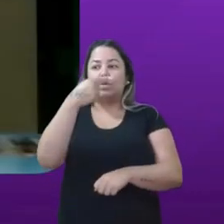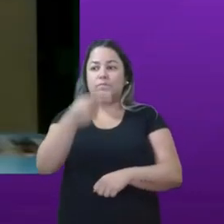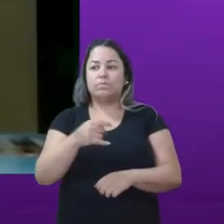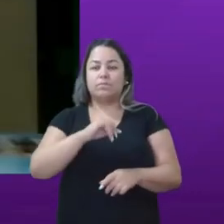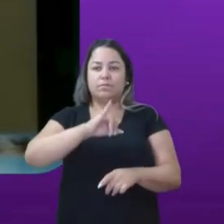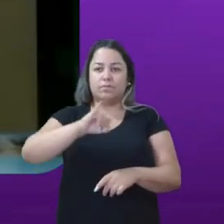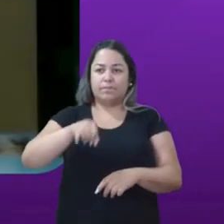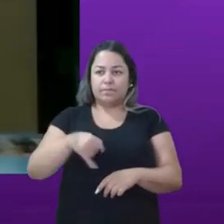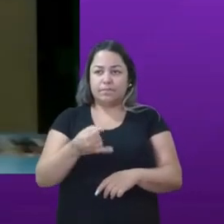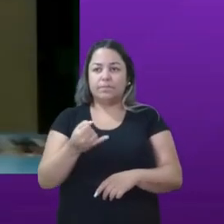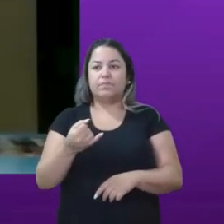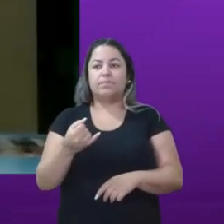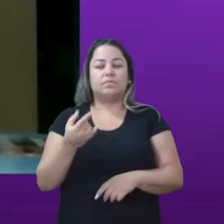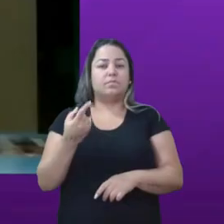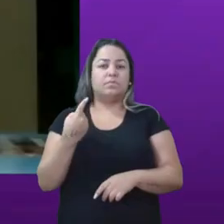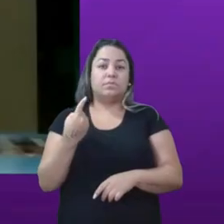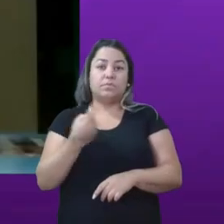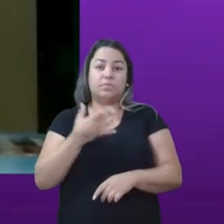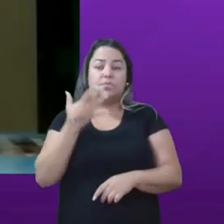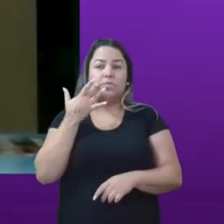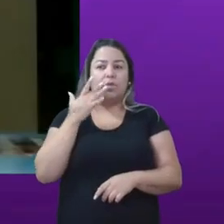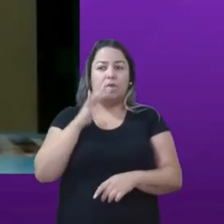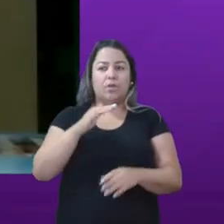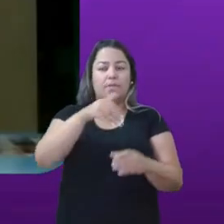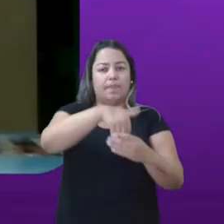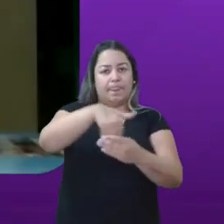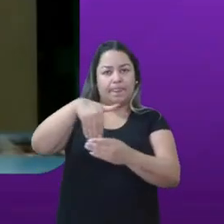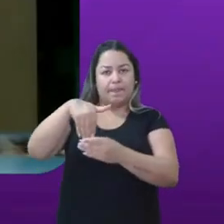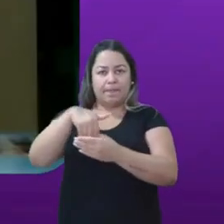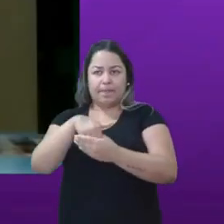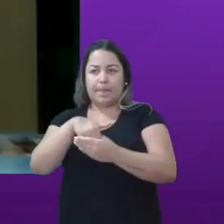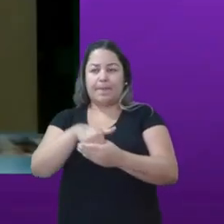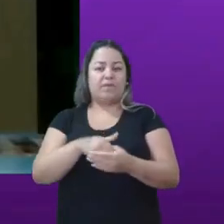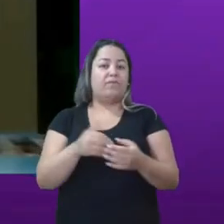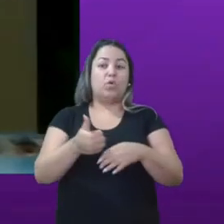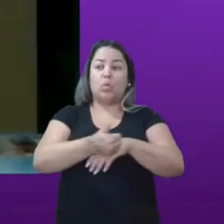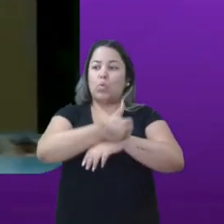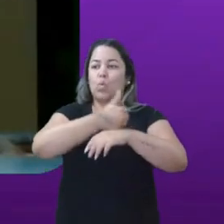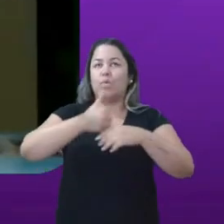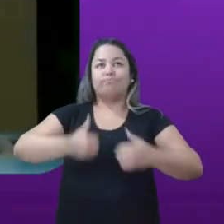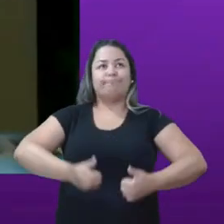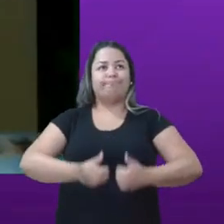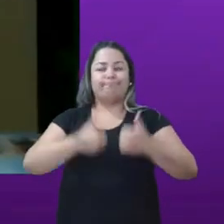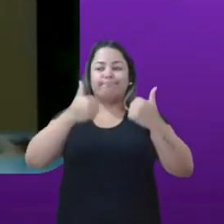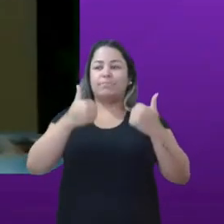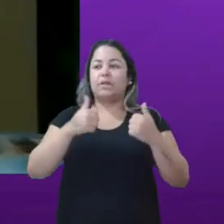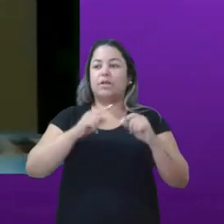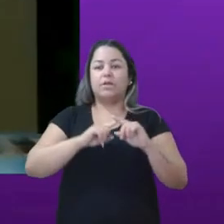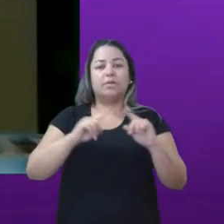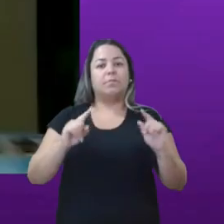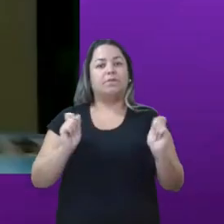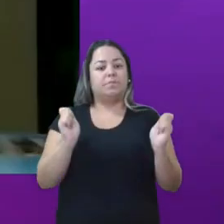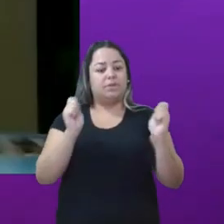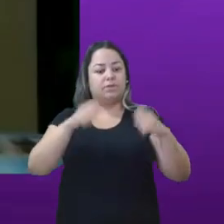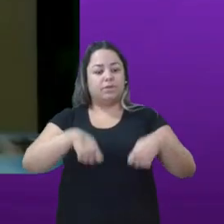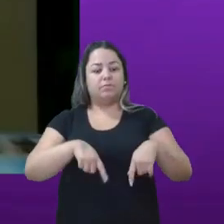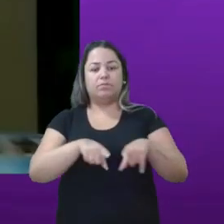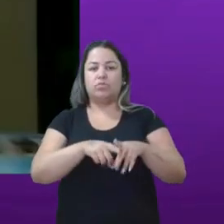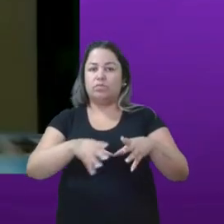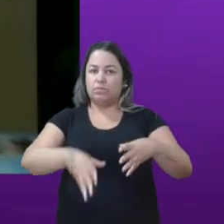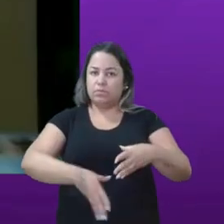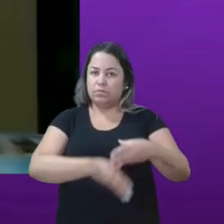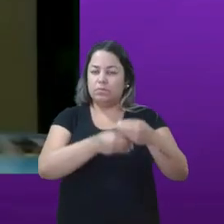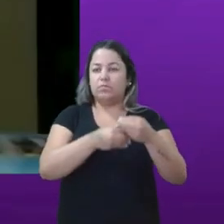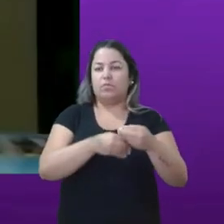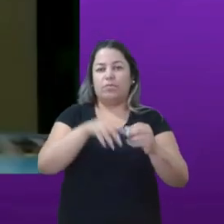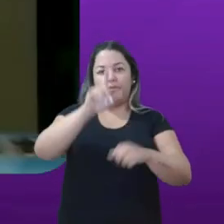janeiro, nós sabemos que os resultados das eleições não foram os melhores, né? Mas nós devemos lutar para que